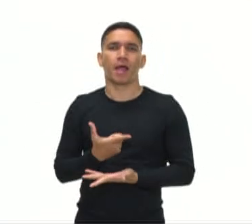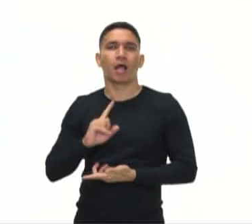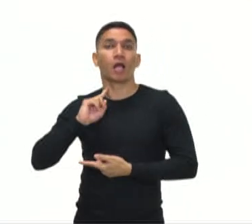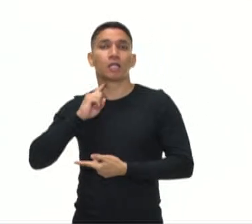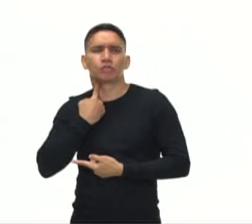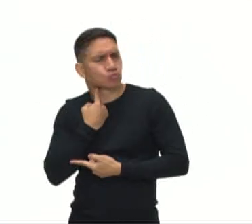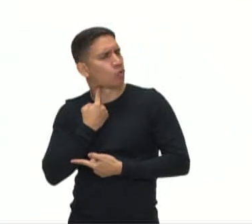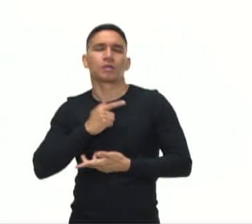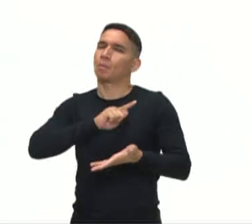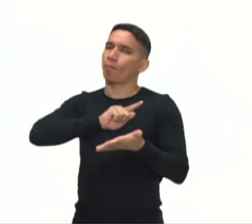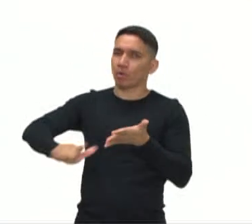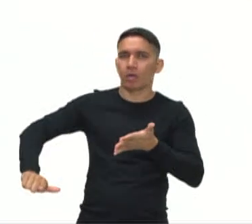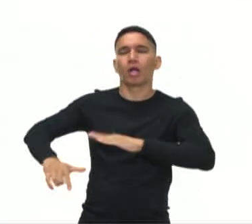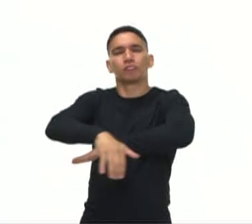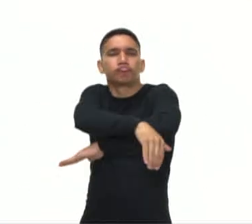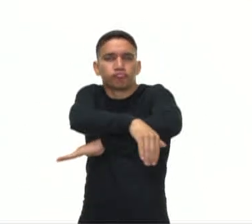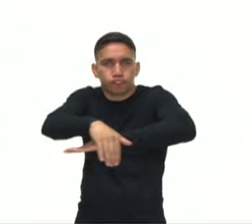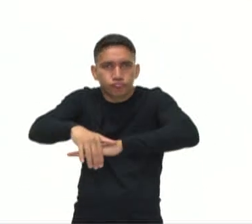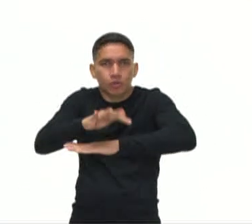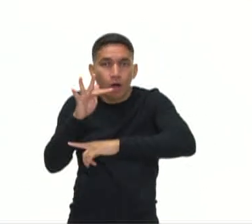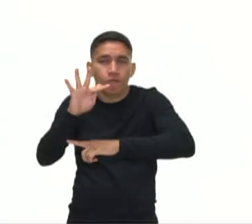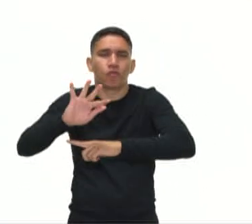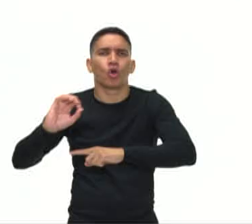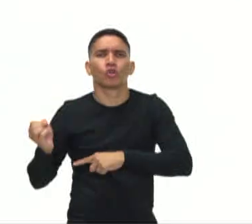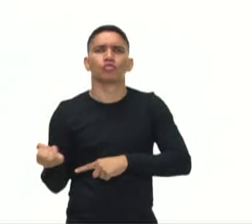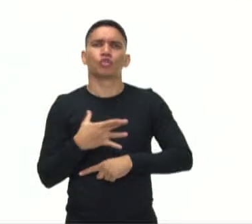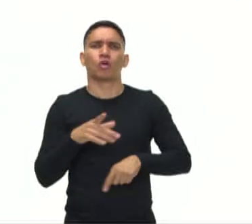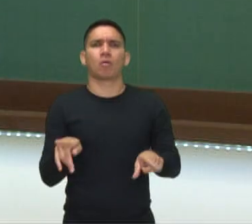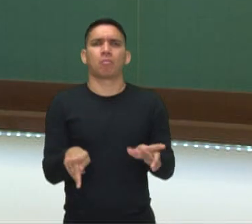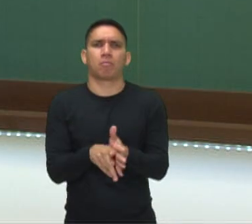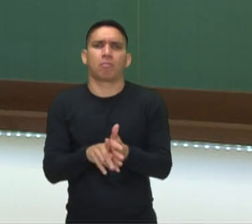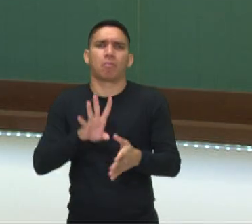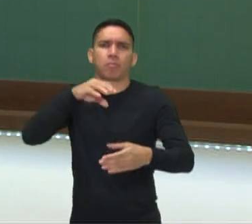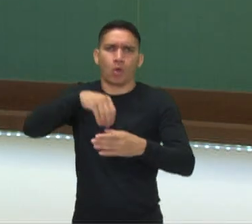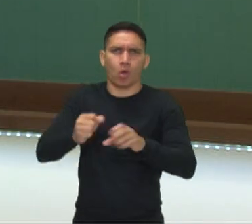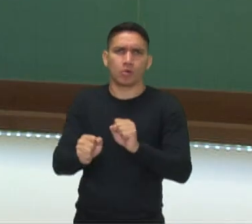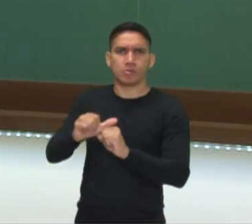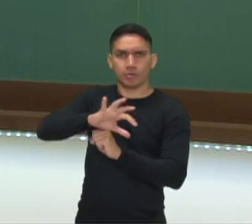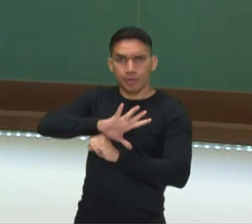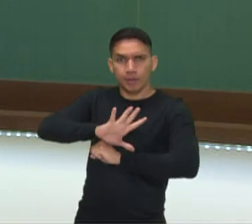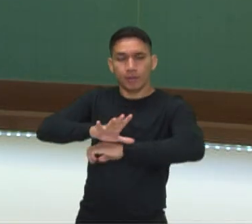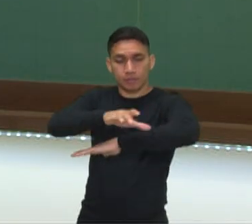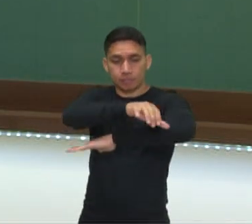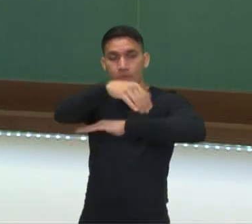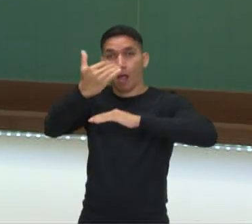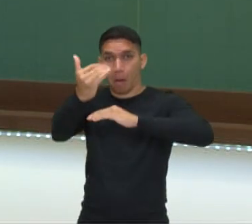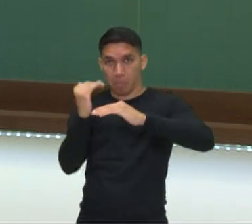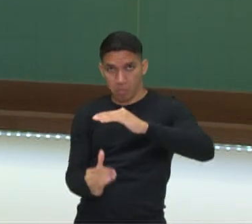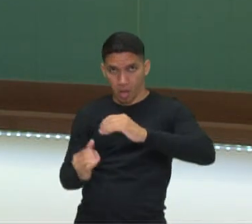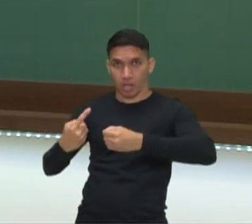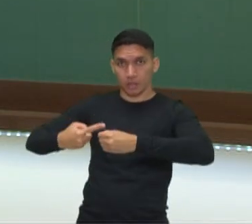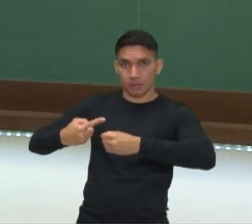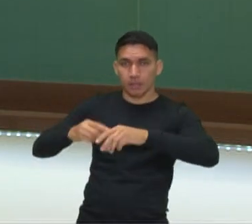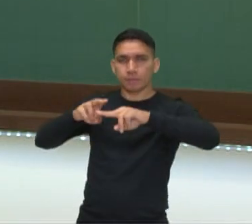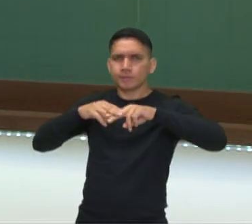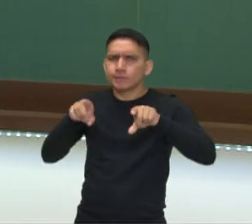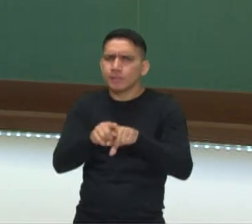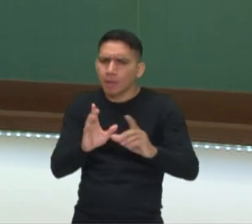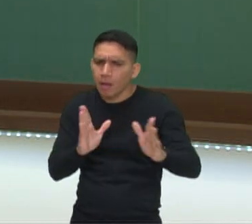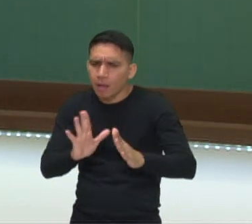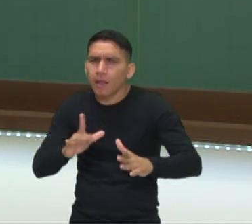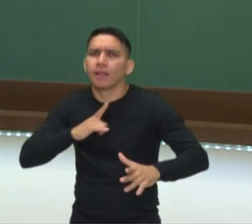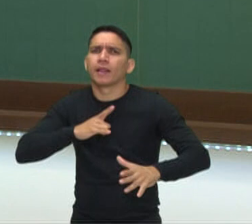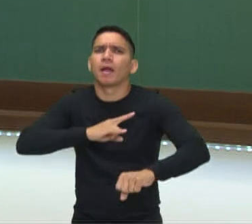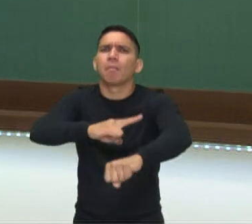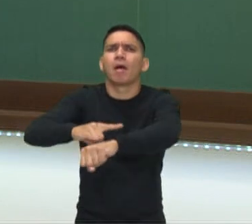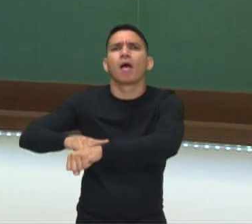já tinha uma visão muito moderna, essa cloaca máxima ainda é ativa dentro de Roma, na parte subterrânea de Roma. E nós vemos que na época do Império nós tínhamos banheiros